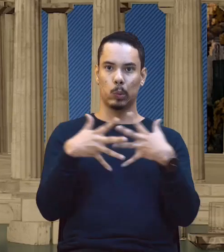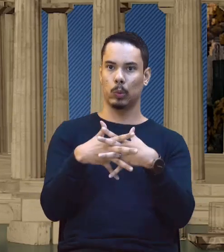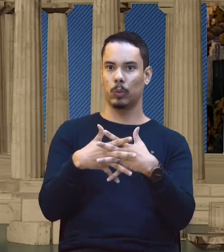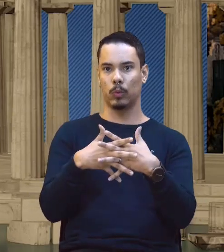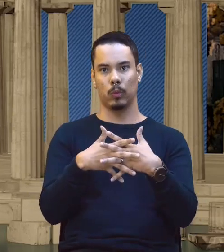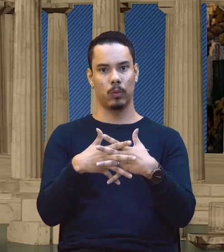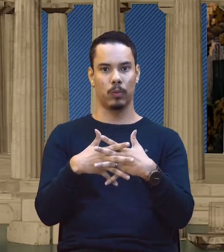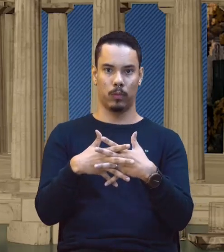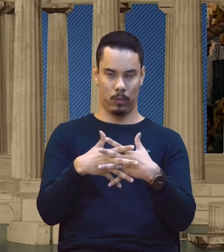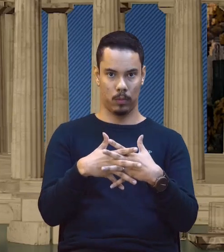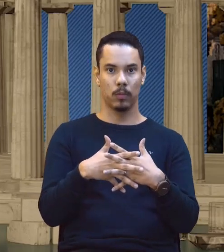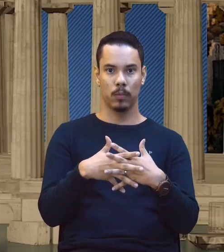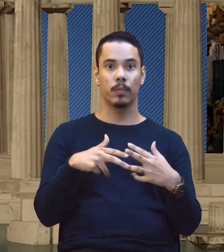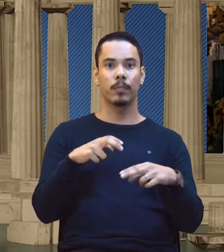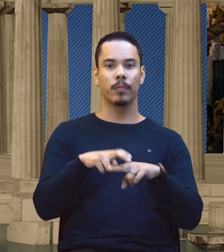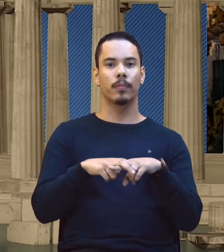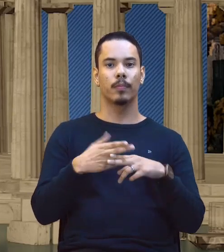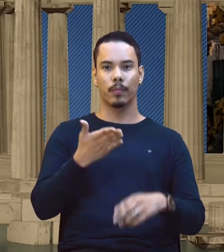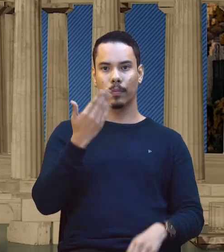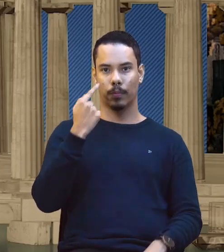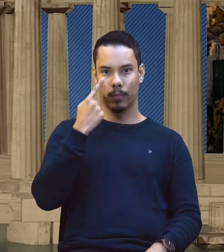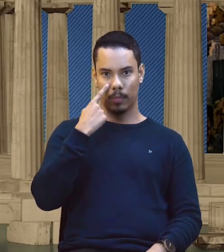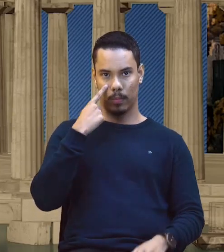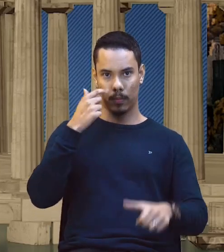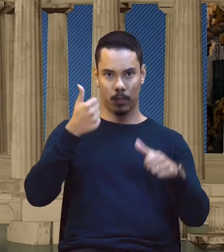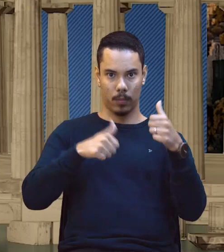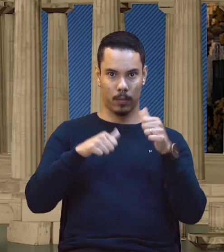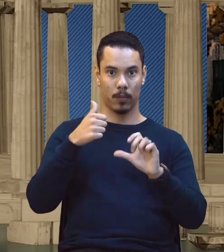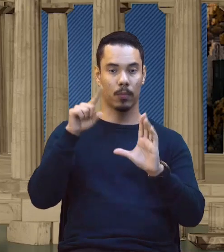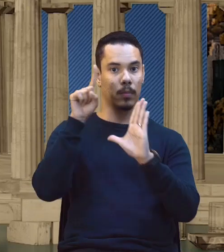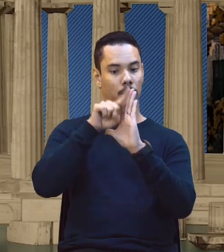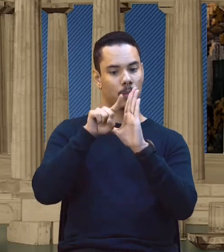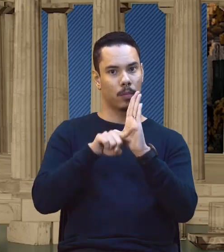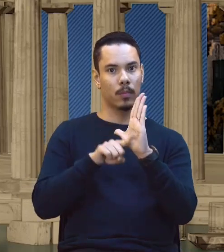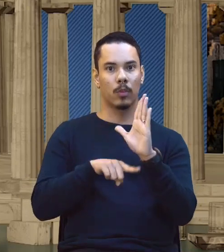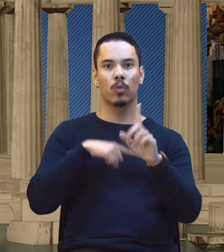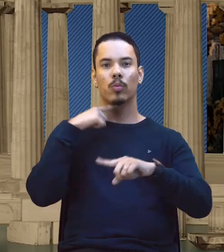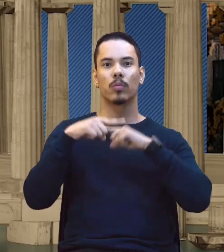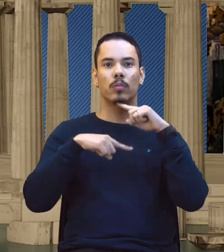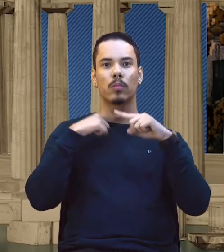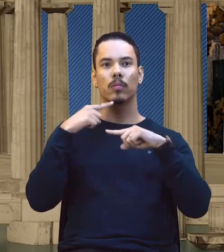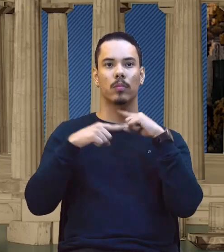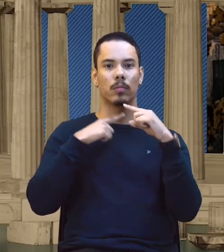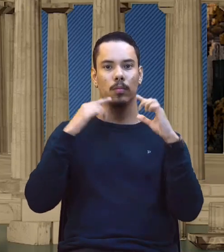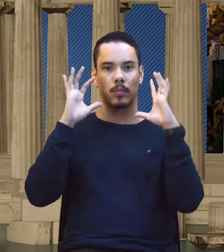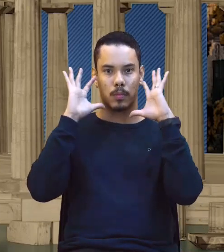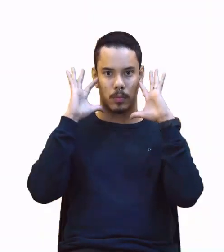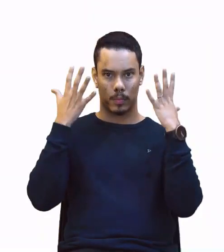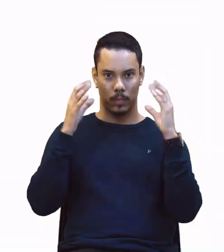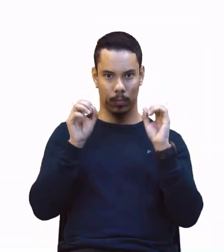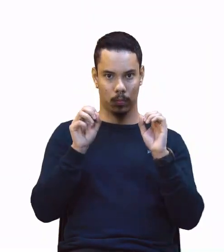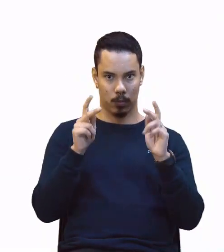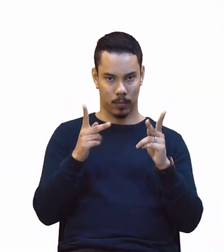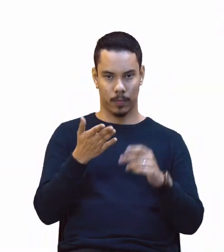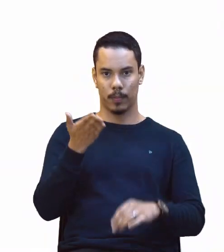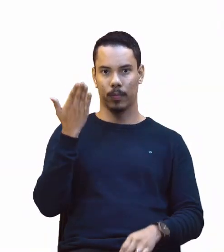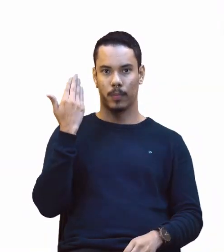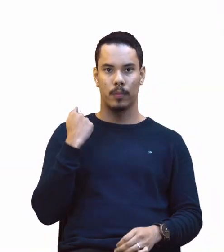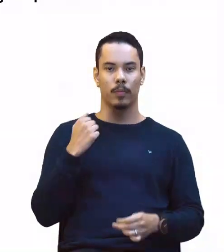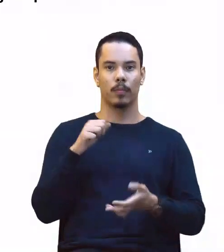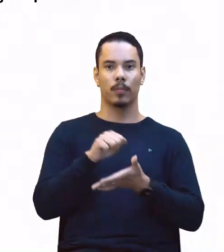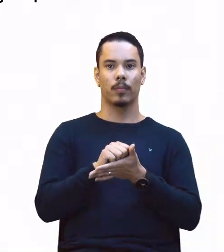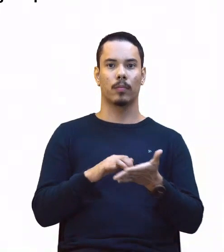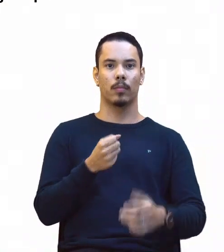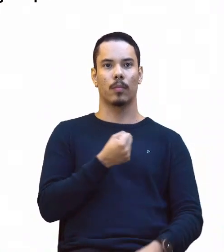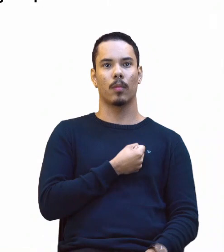Então, vamos analisar as questões e vamos tirar as dúvidas de vocês. Vamos então para a questão